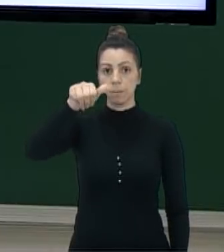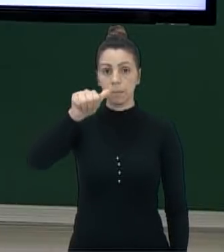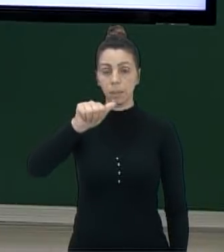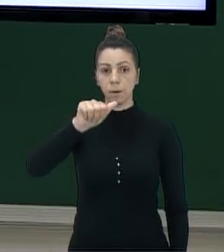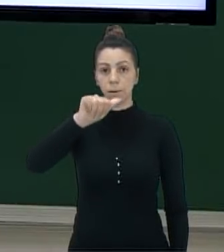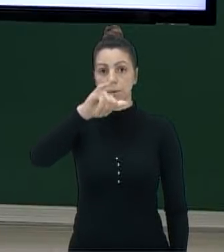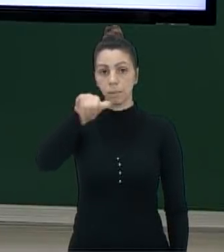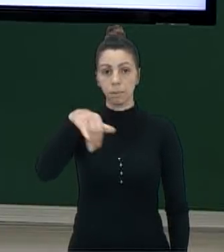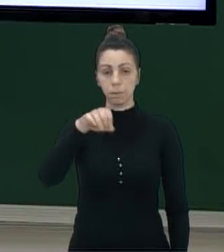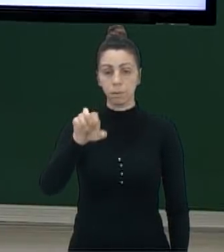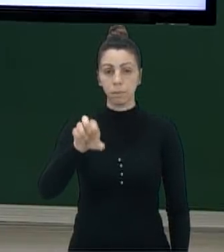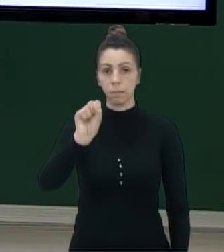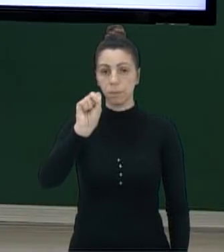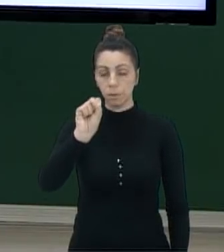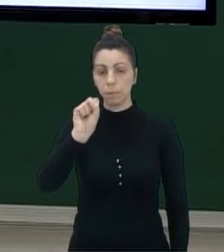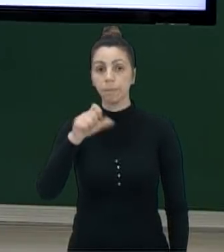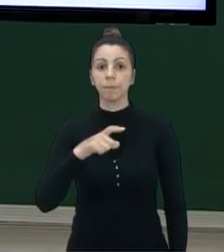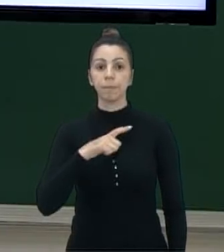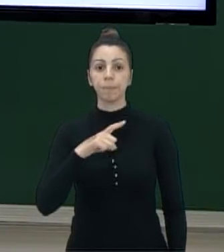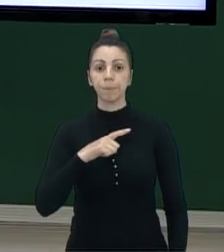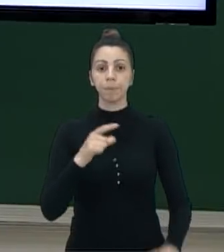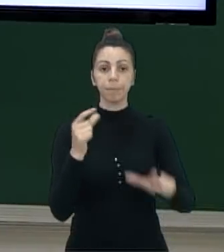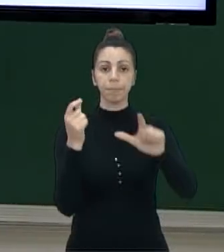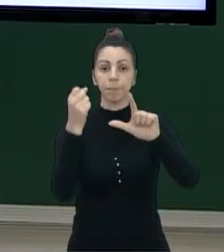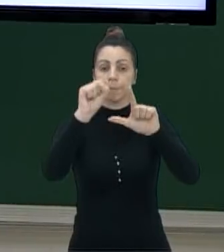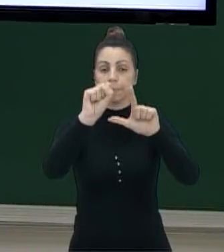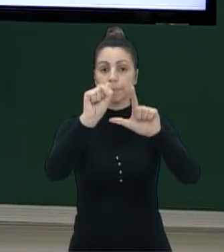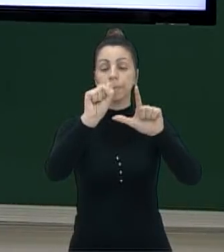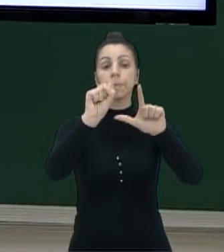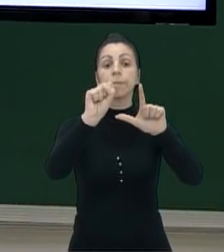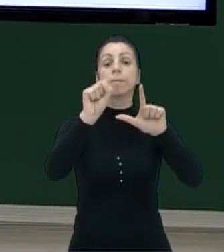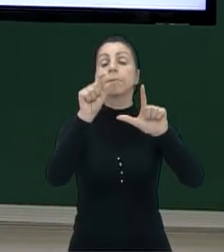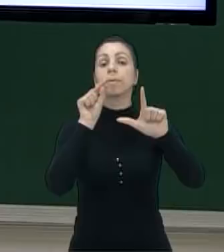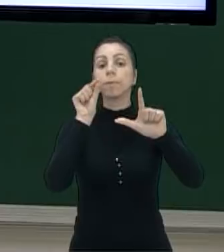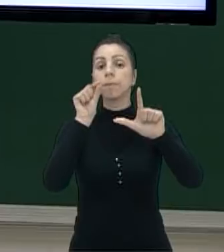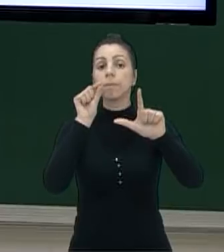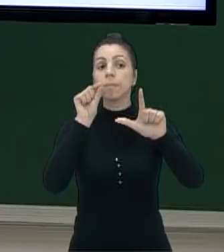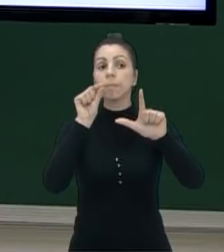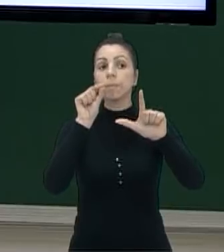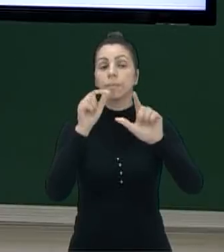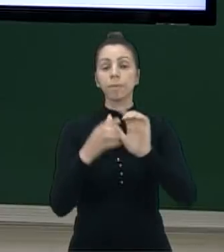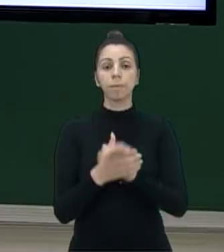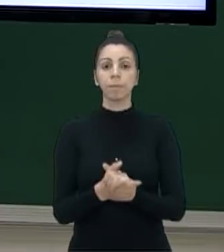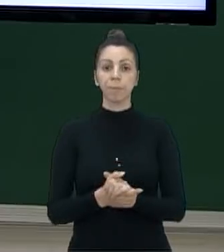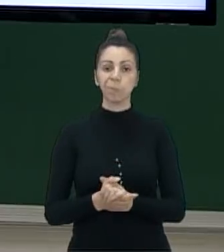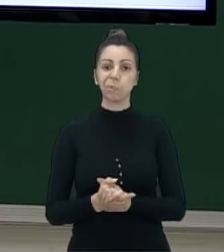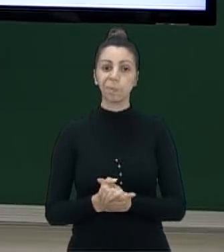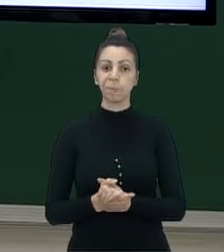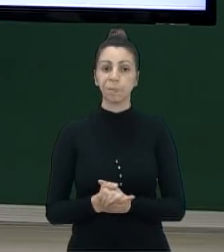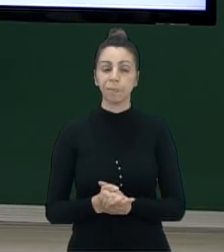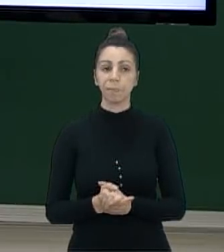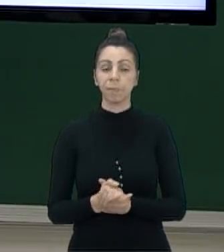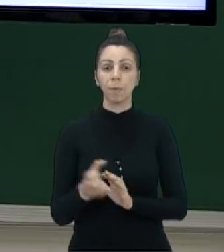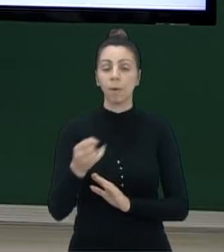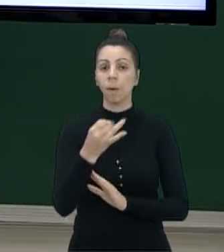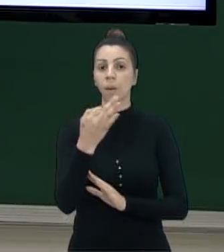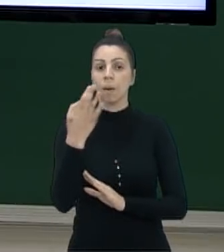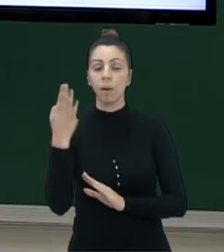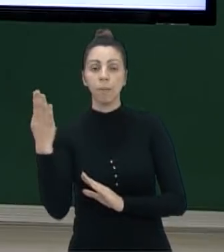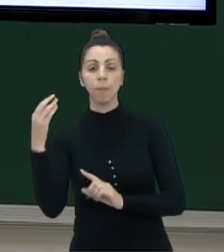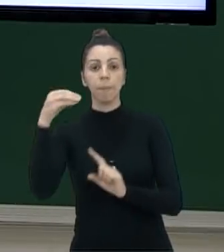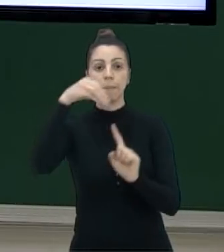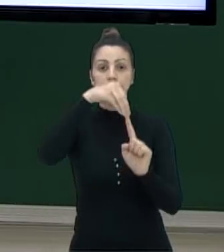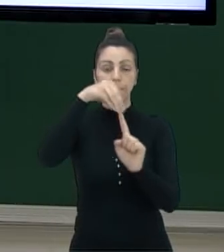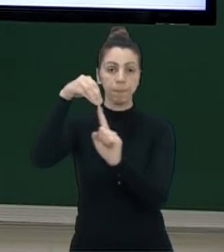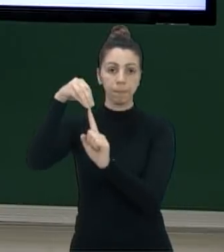M. As coordenadas do ponto S são, então ele passa para vocês aqui algumas